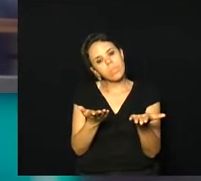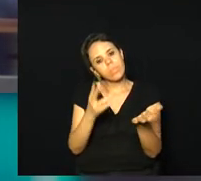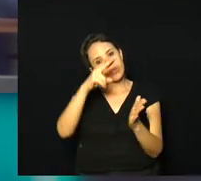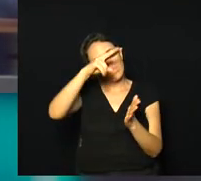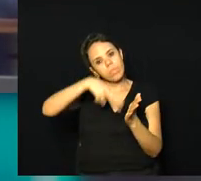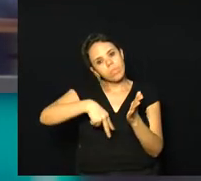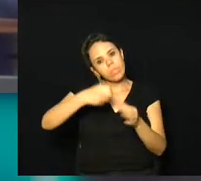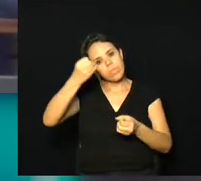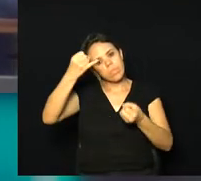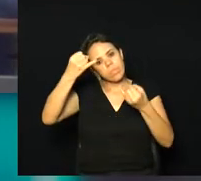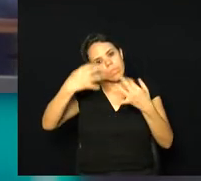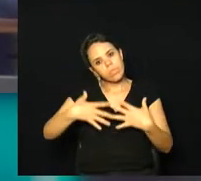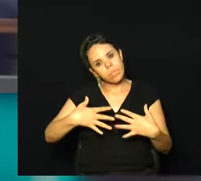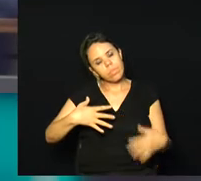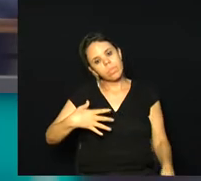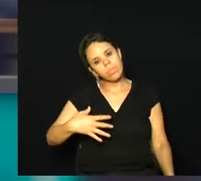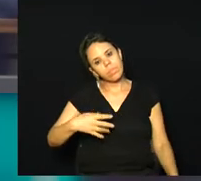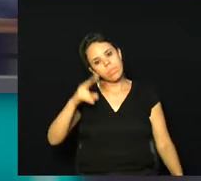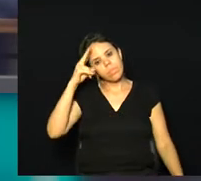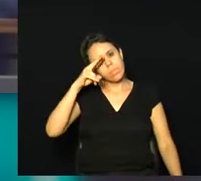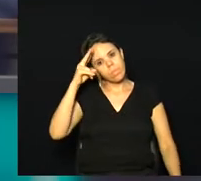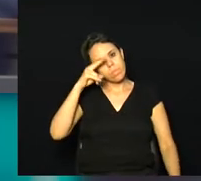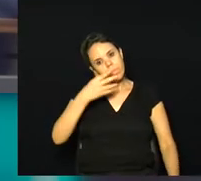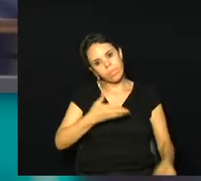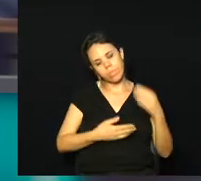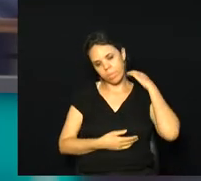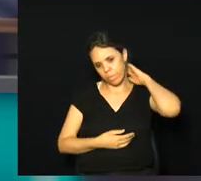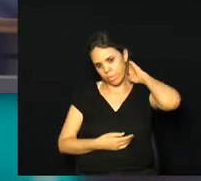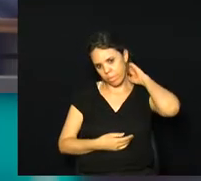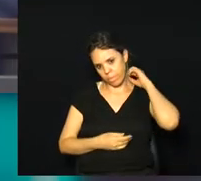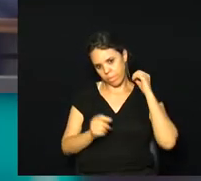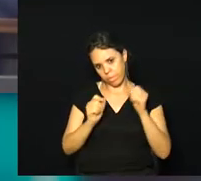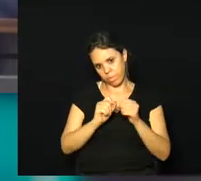sua justificativa, lendo o seu histórico e